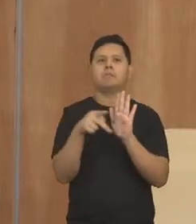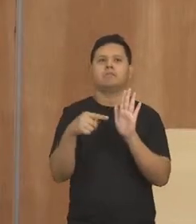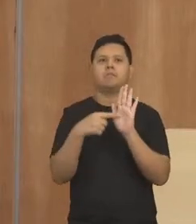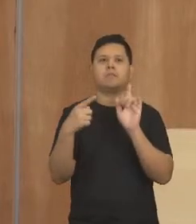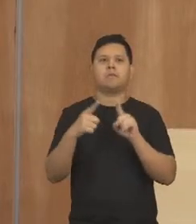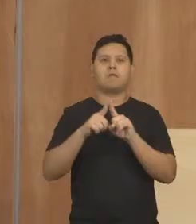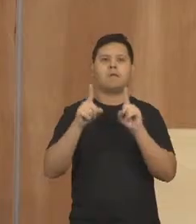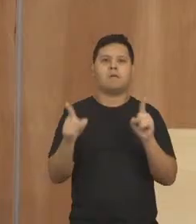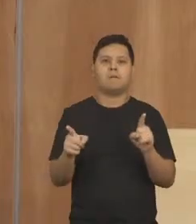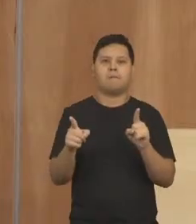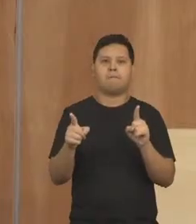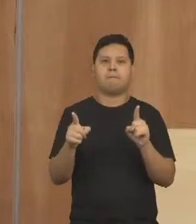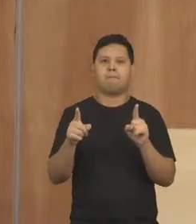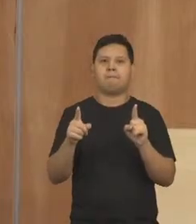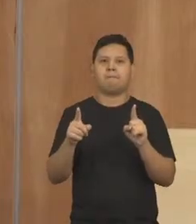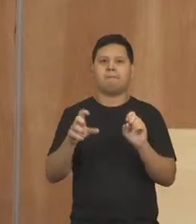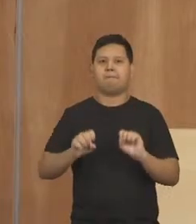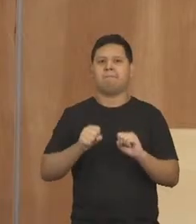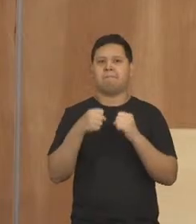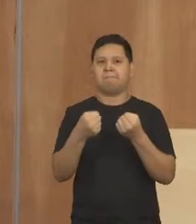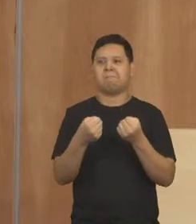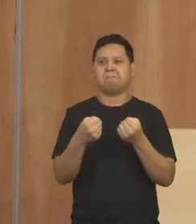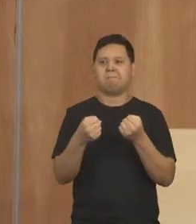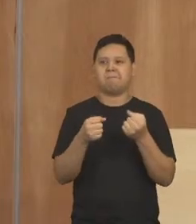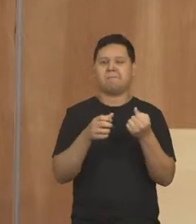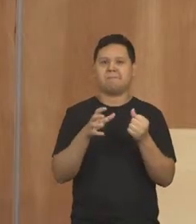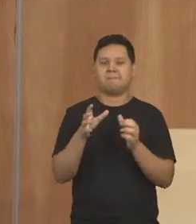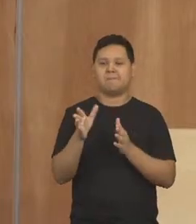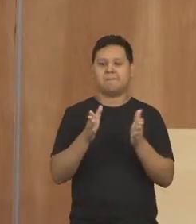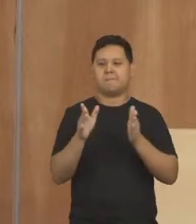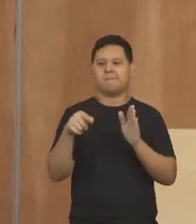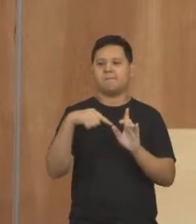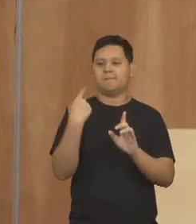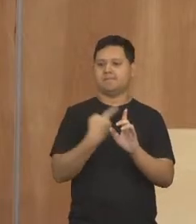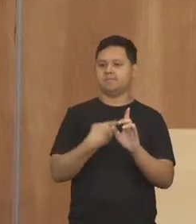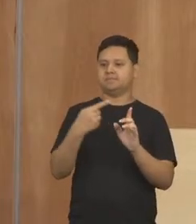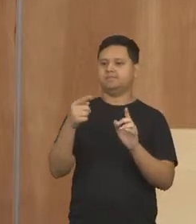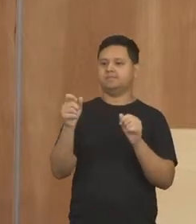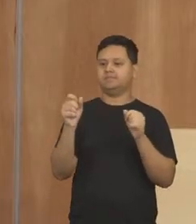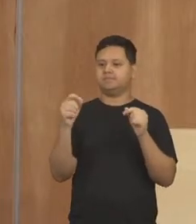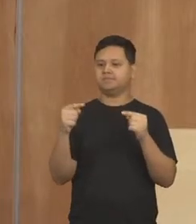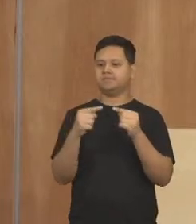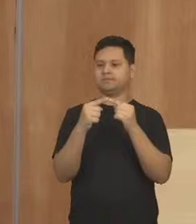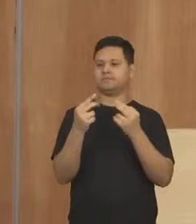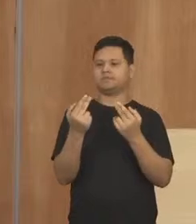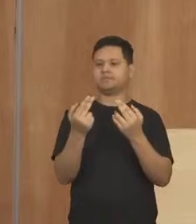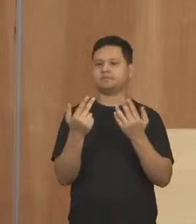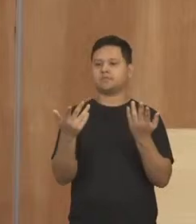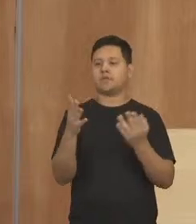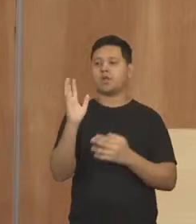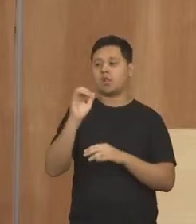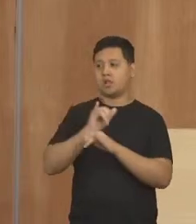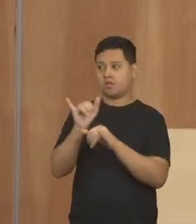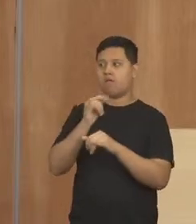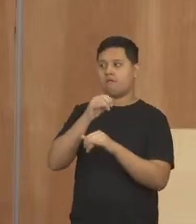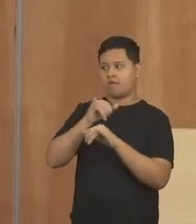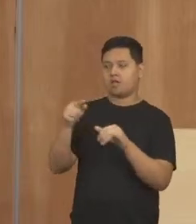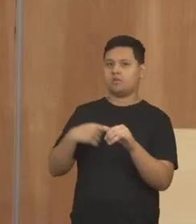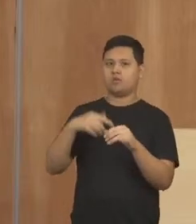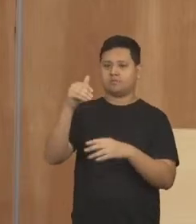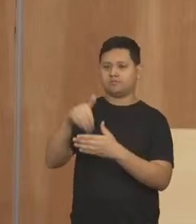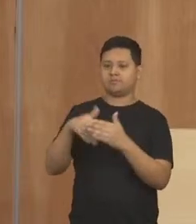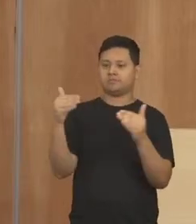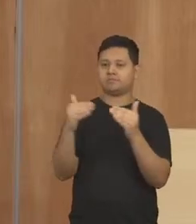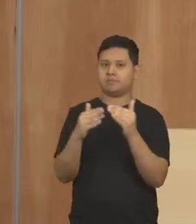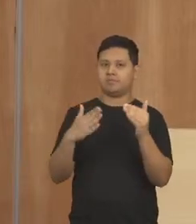que incorpora exatamente os pontos que estavam nas emendas que eu e o vereador Luiz Flávio fizemos. Eu já adianto que eu vou votar favorável a essa emenda, porque,